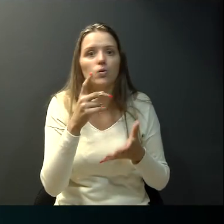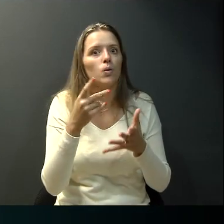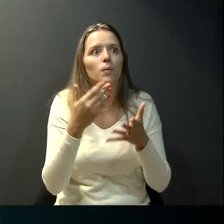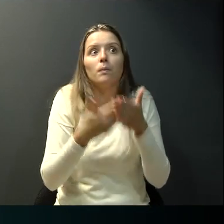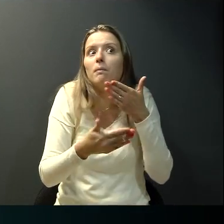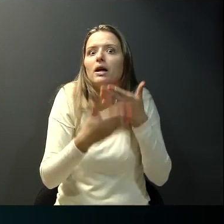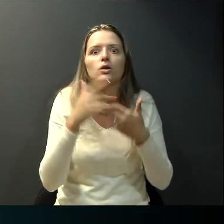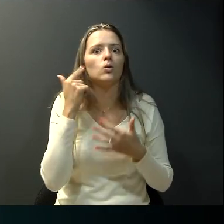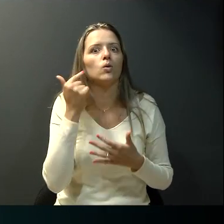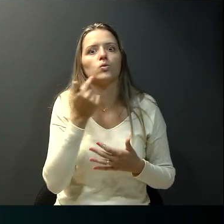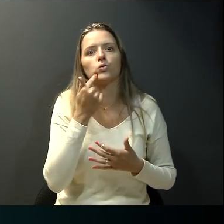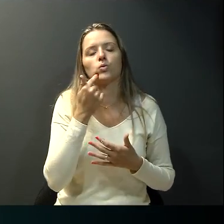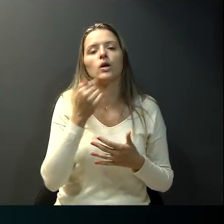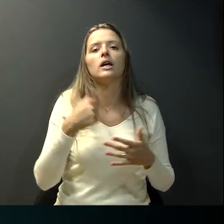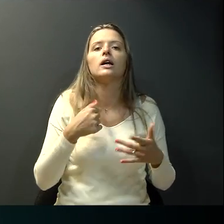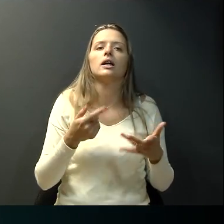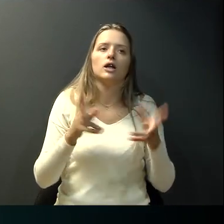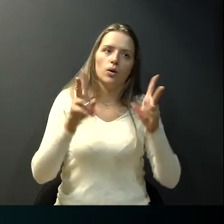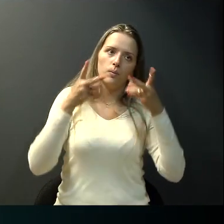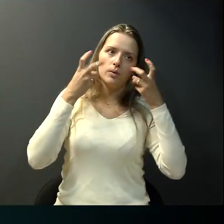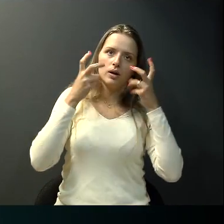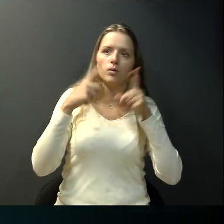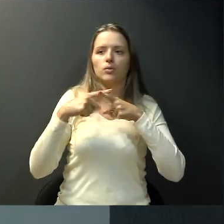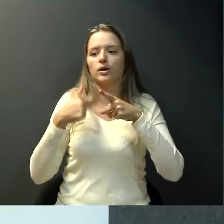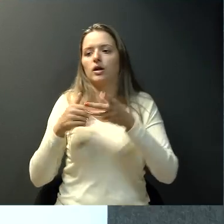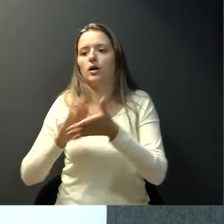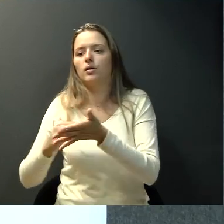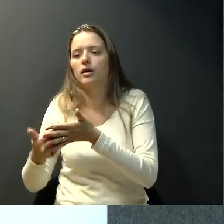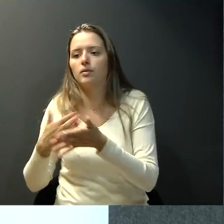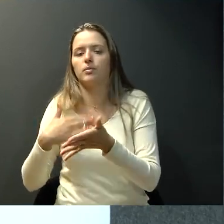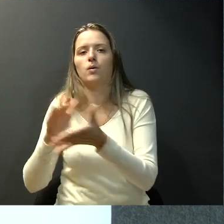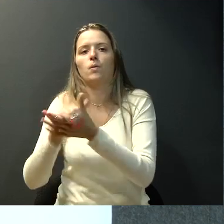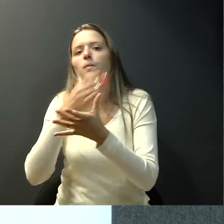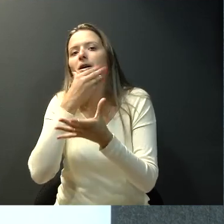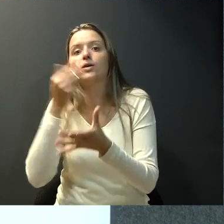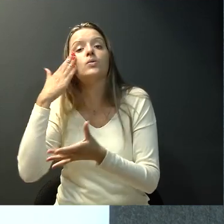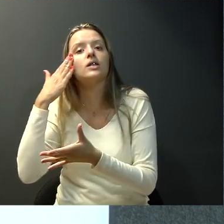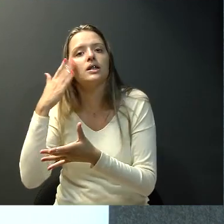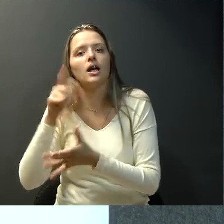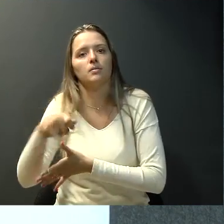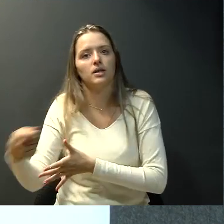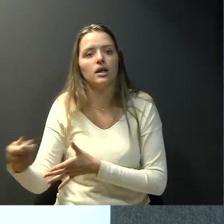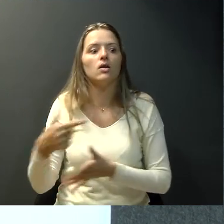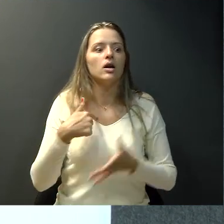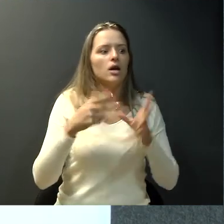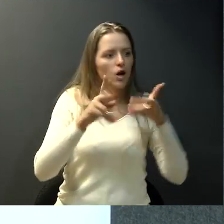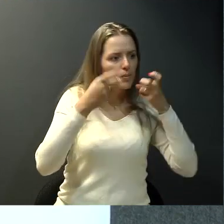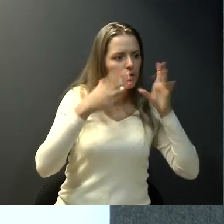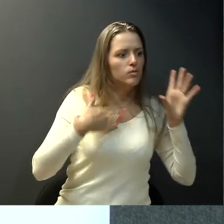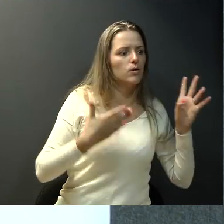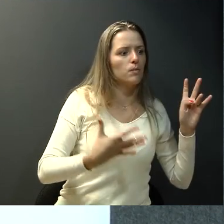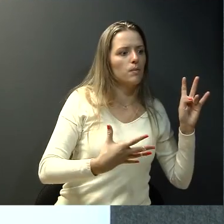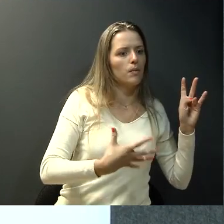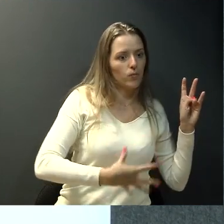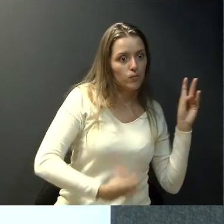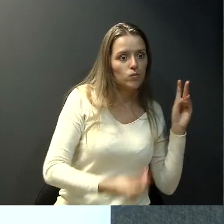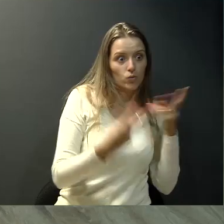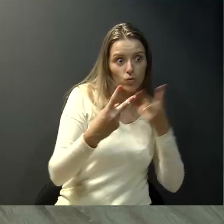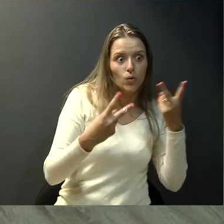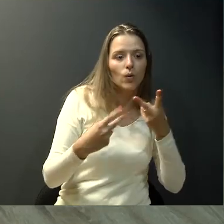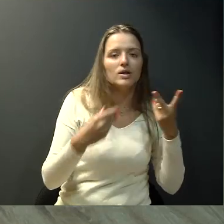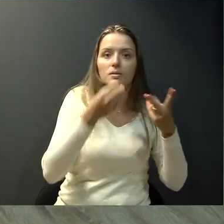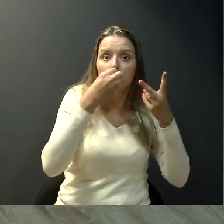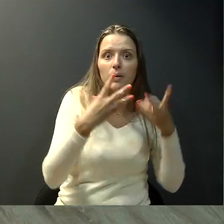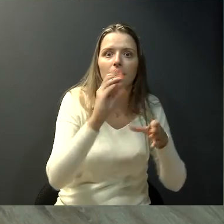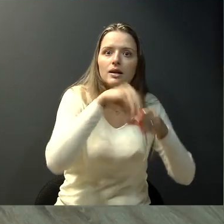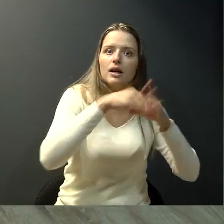vejo que meus filhos estão assim, claro, porque eu sou intérprete, meu marido sabe sinais, eu vejo que eles estão muito bem na aula, na faculdade, por causa disso, do apoio